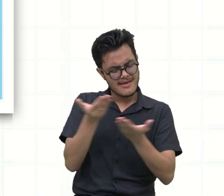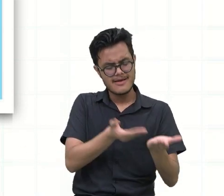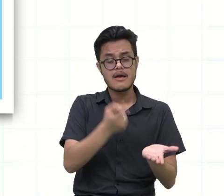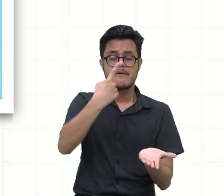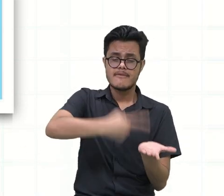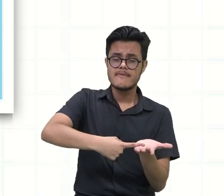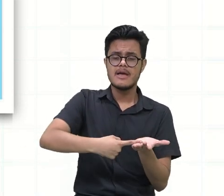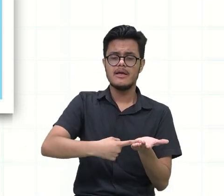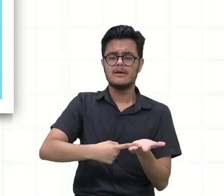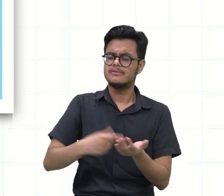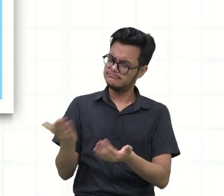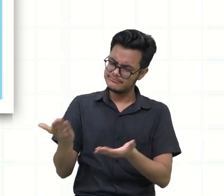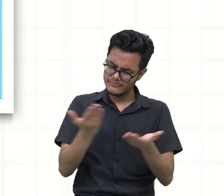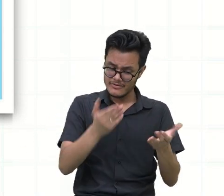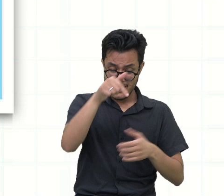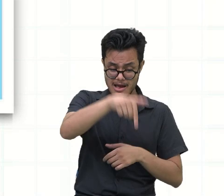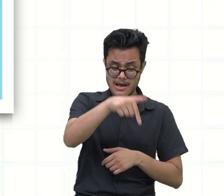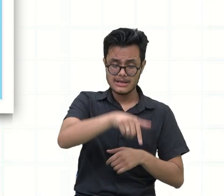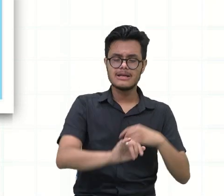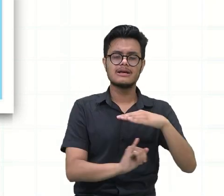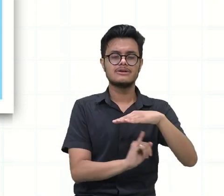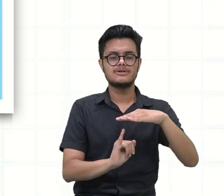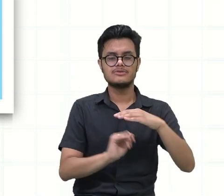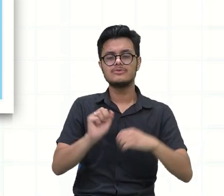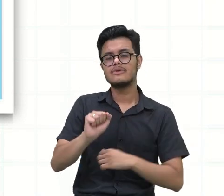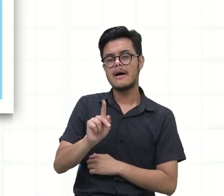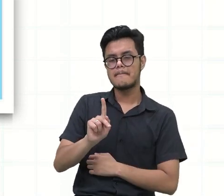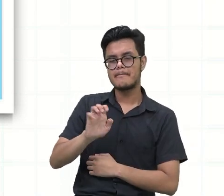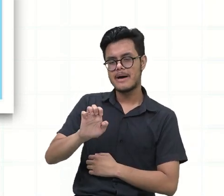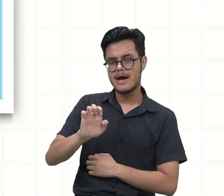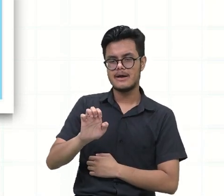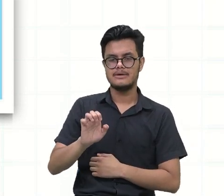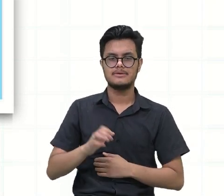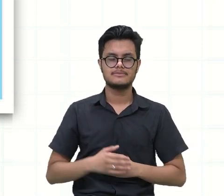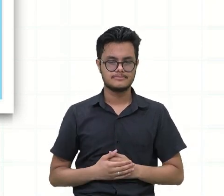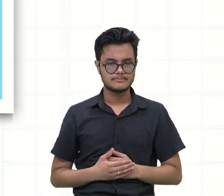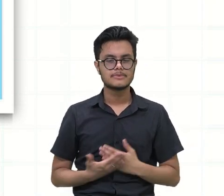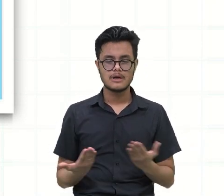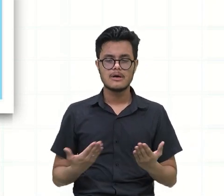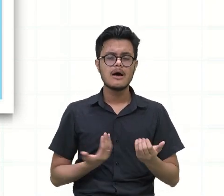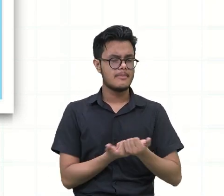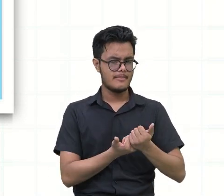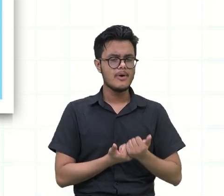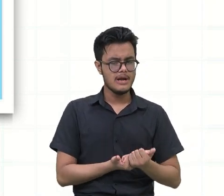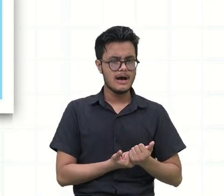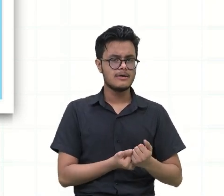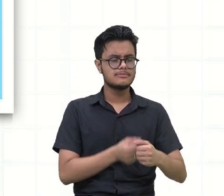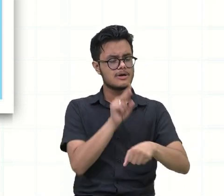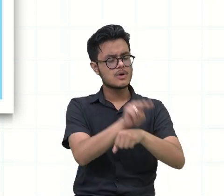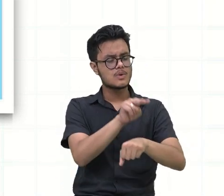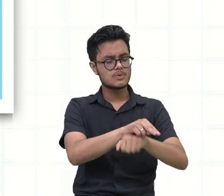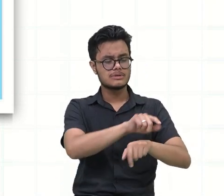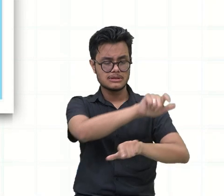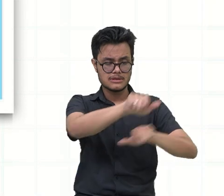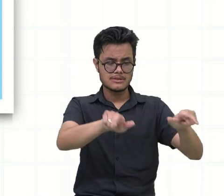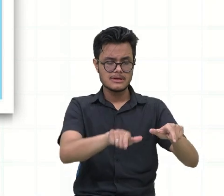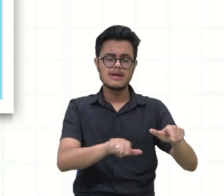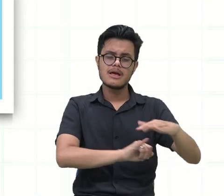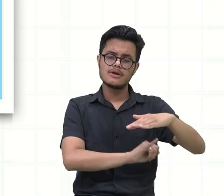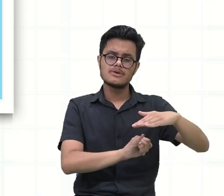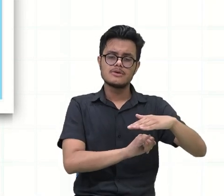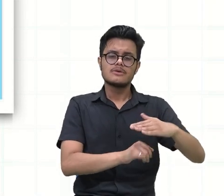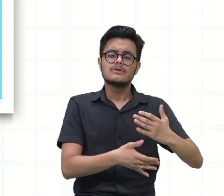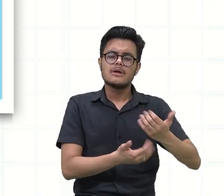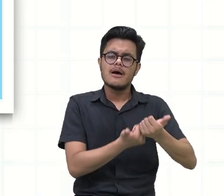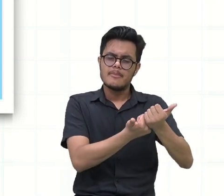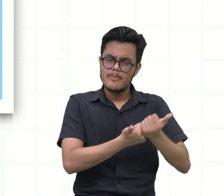de convite, né? Está convidando as pessoas para apoiar essa associação de pais,